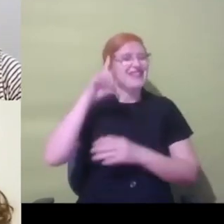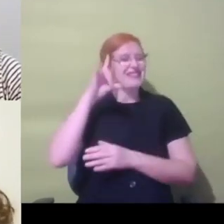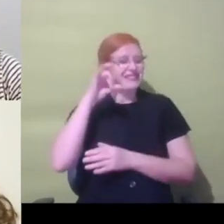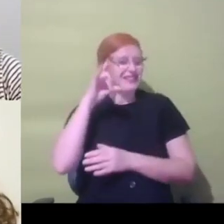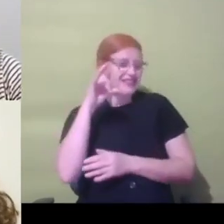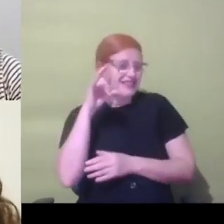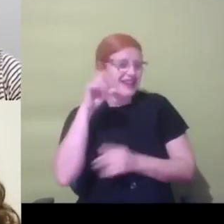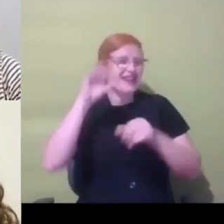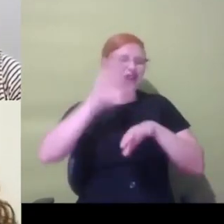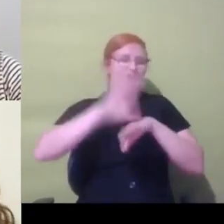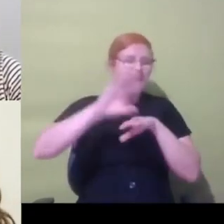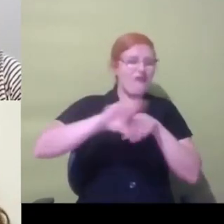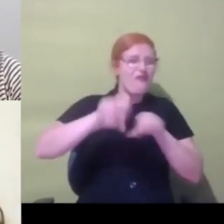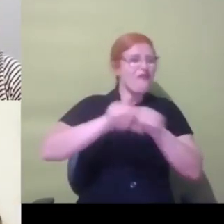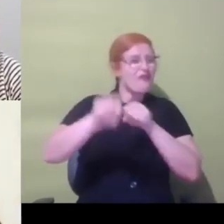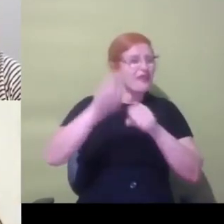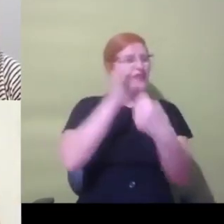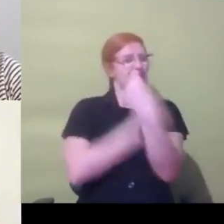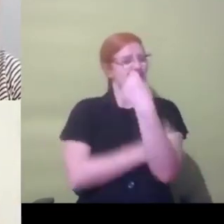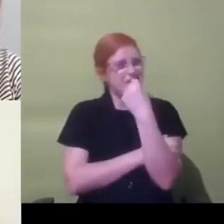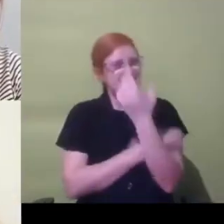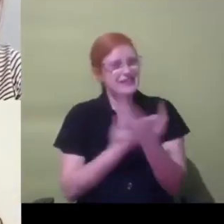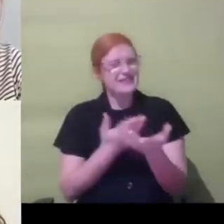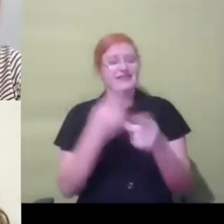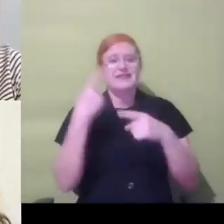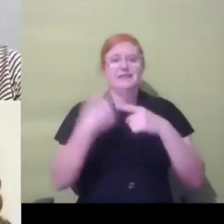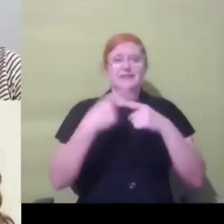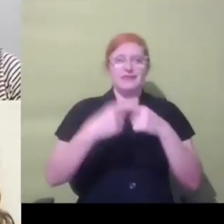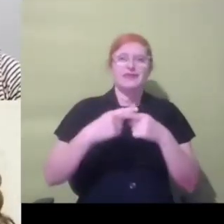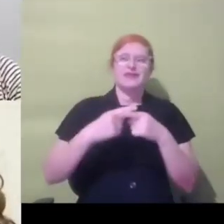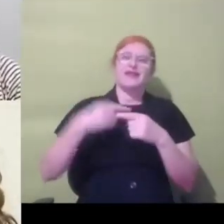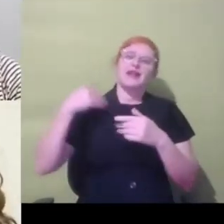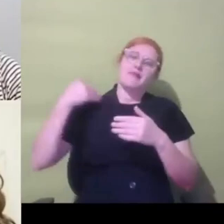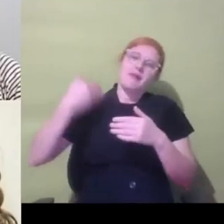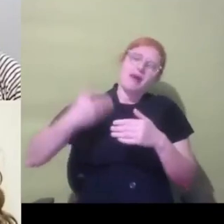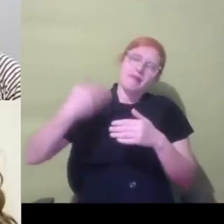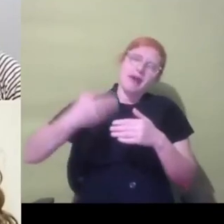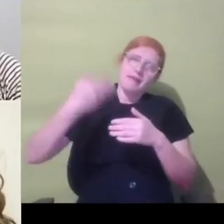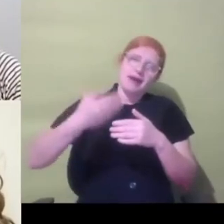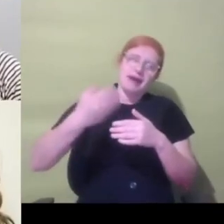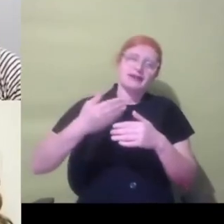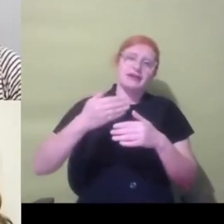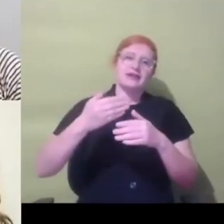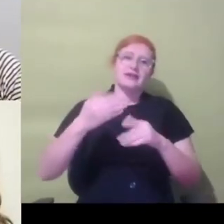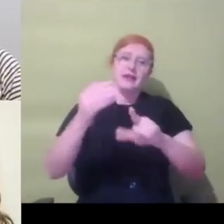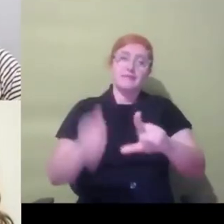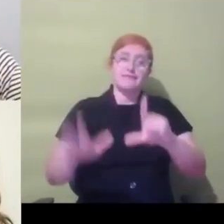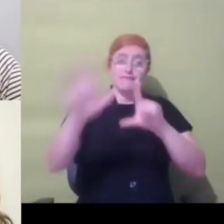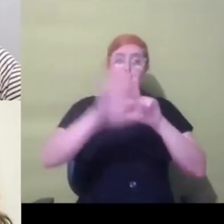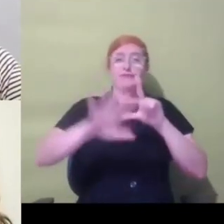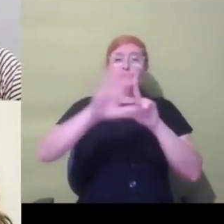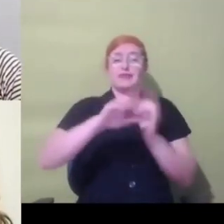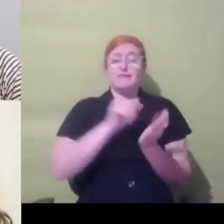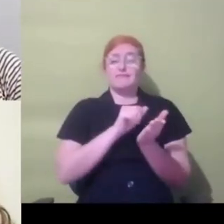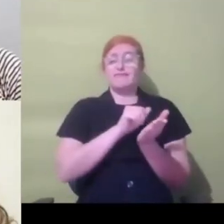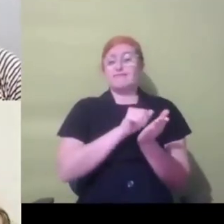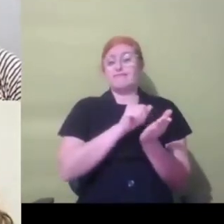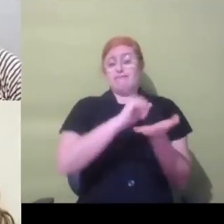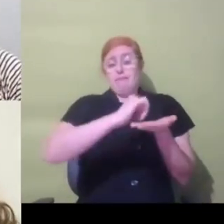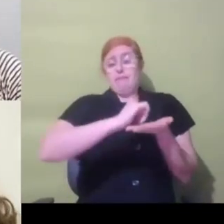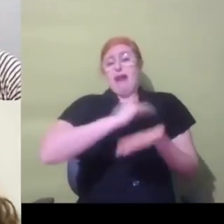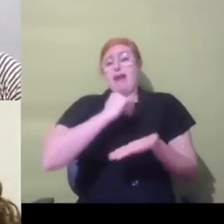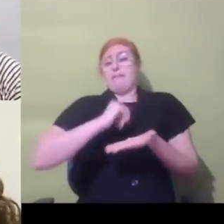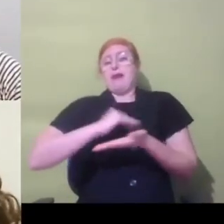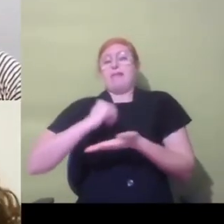conseguir ficar aqui muito tempo, né, Sofia? Porque à medida que o Pois tempo é. vai passando, essas plataformas também vão meio que expulsando esse tipo de